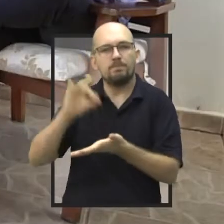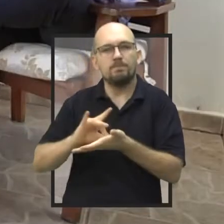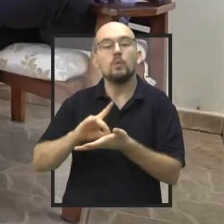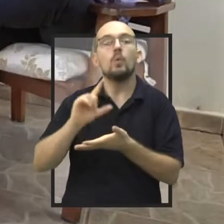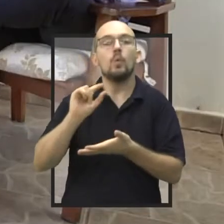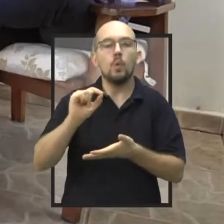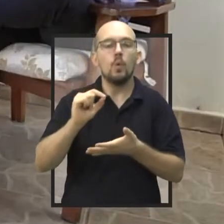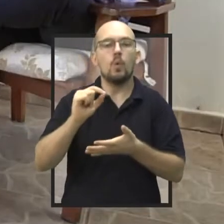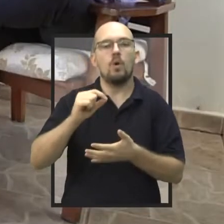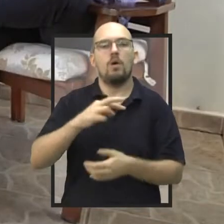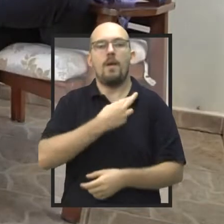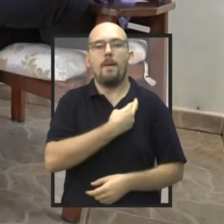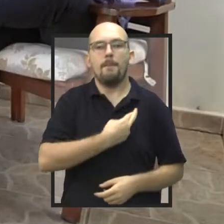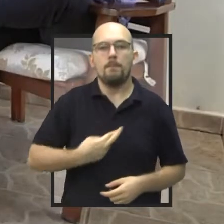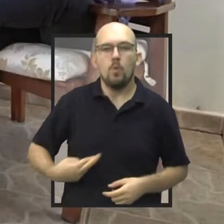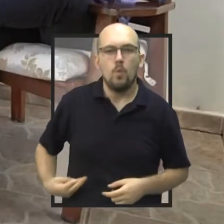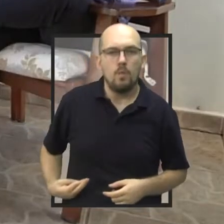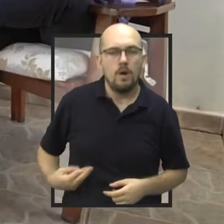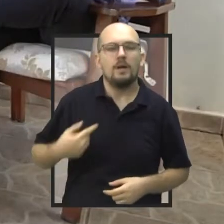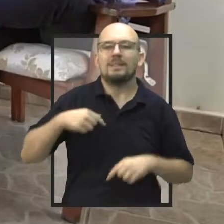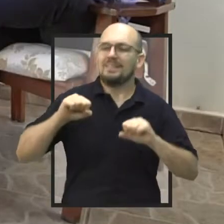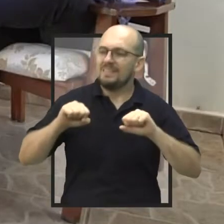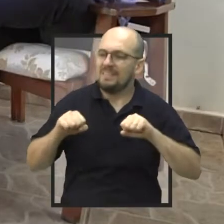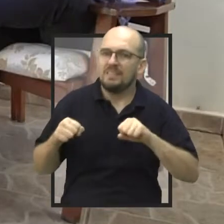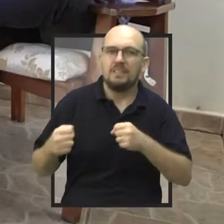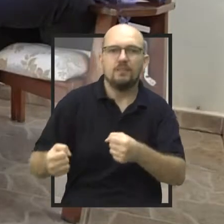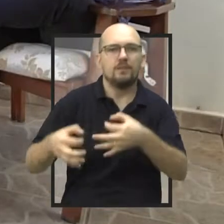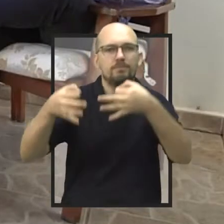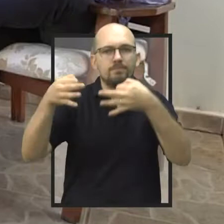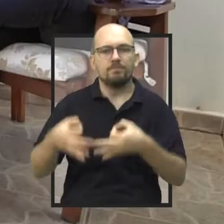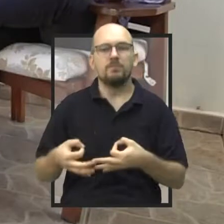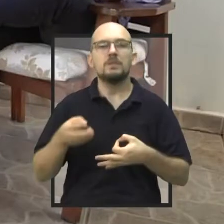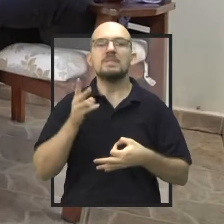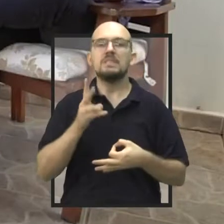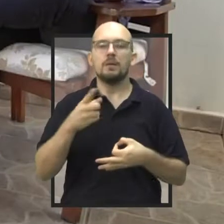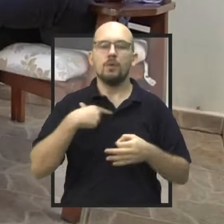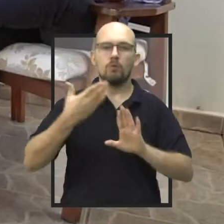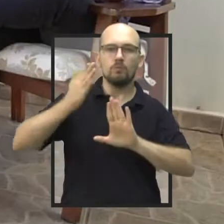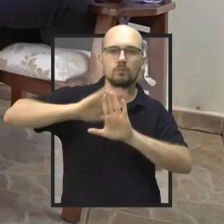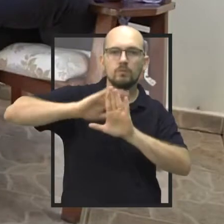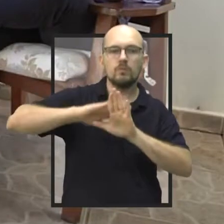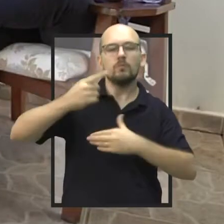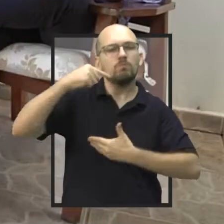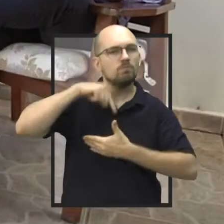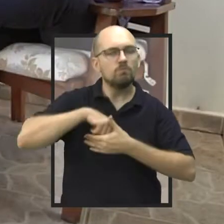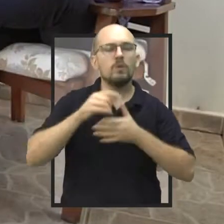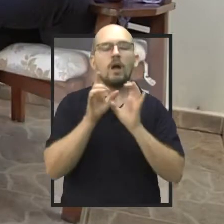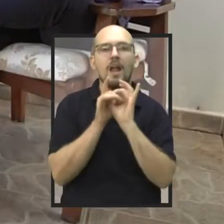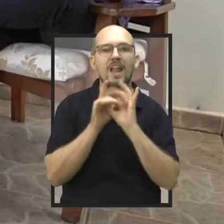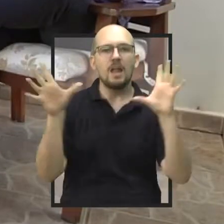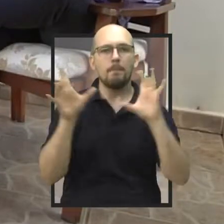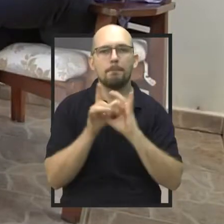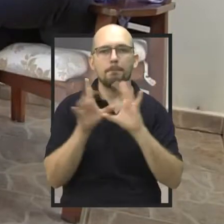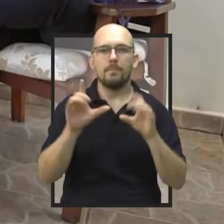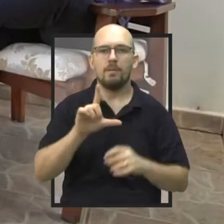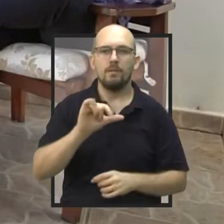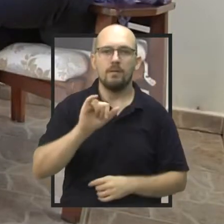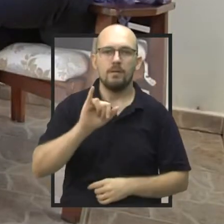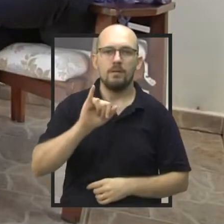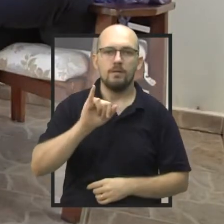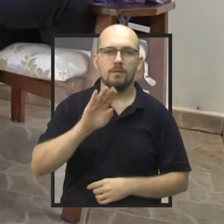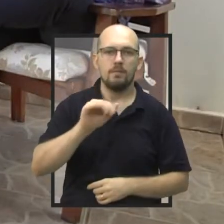da República. Eu sempre tive ideais de liberdade e